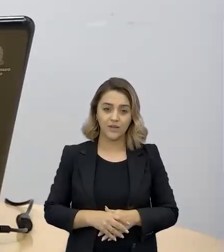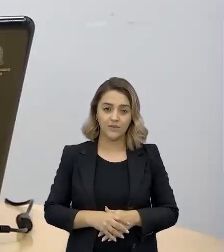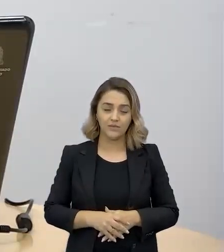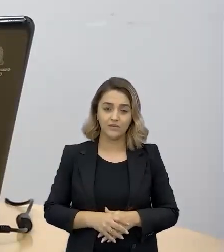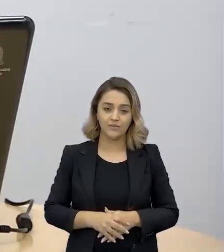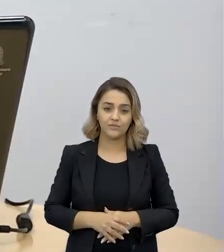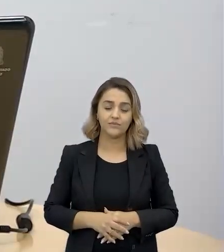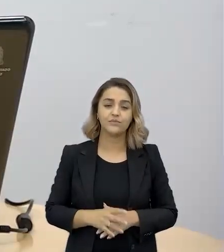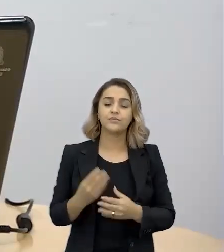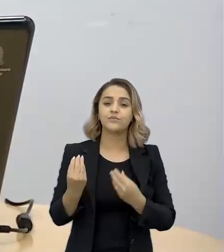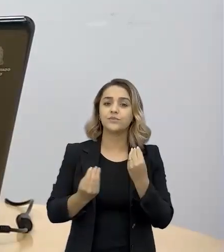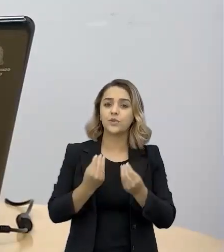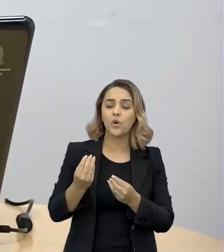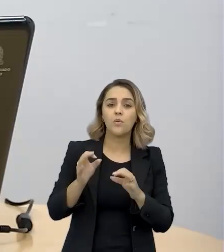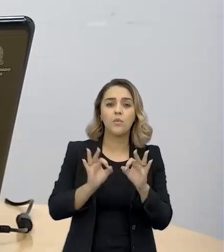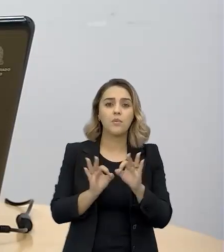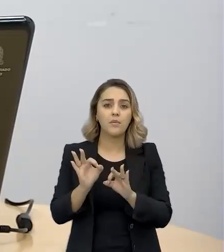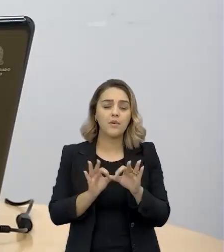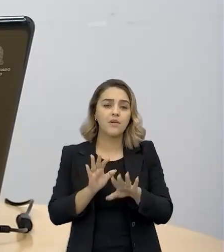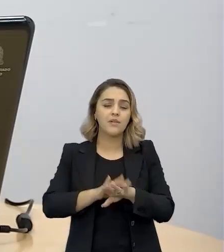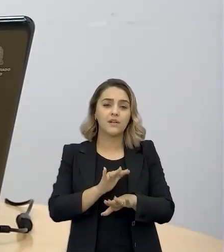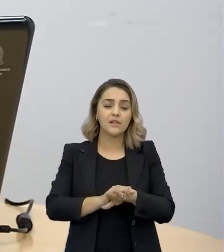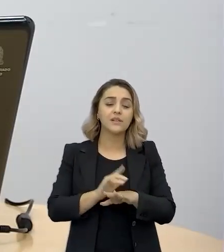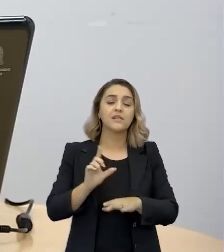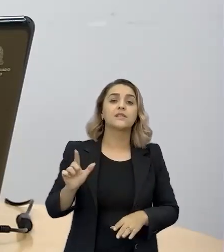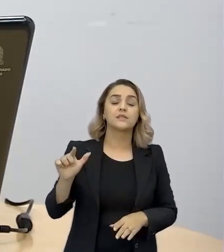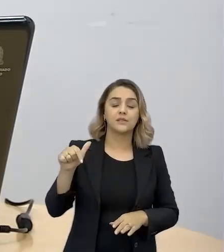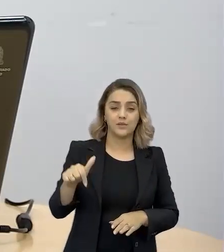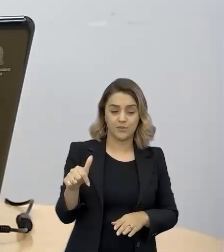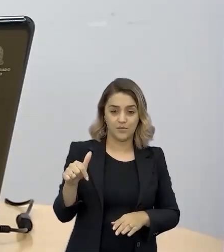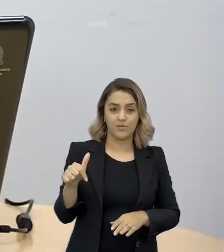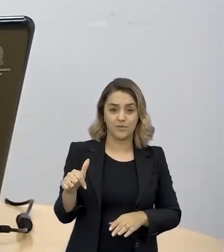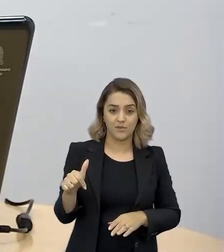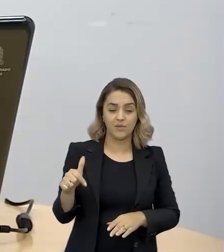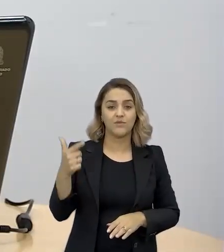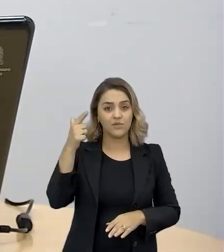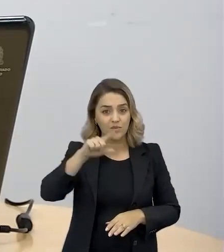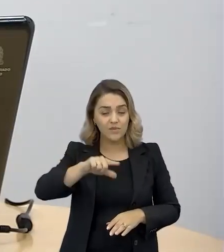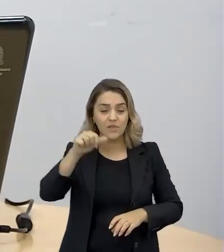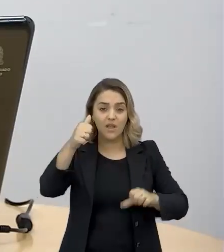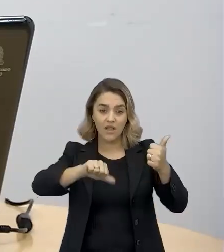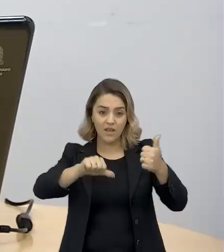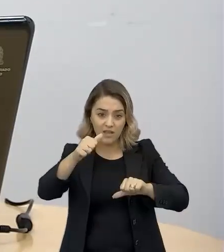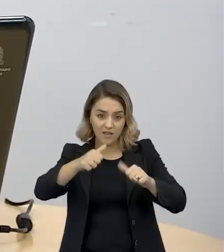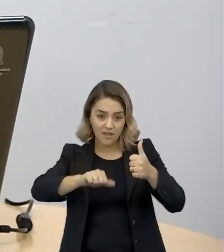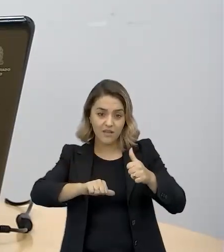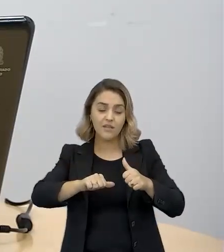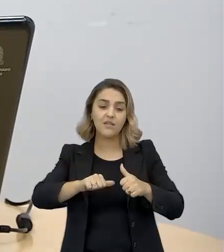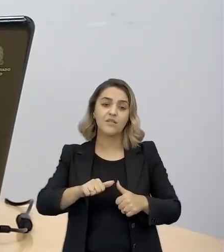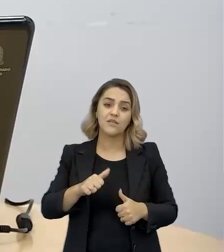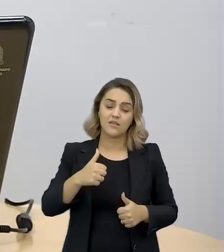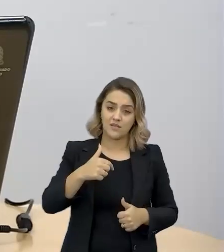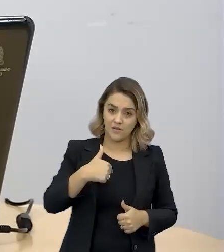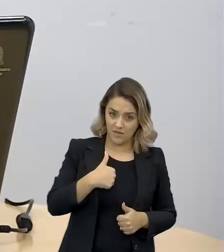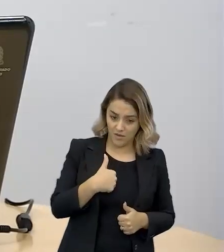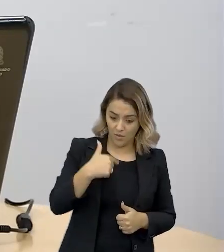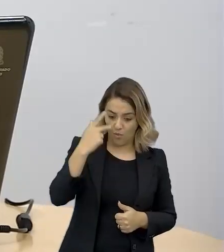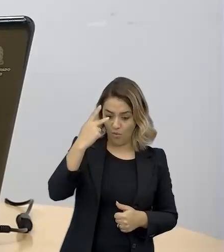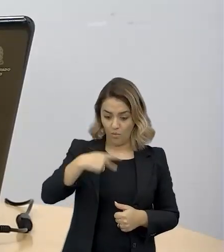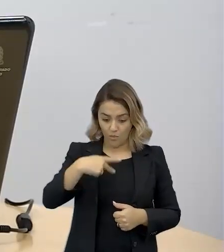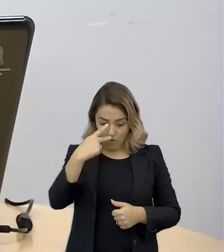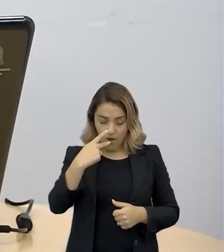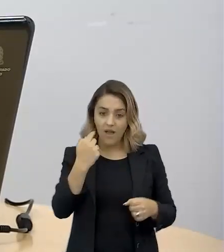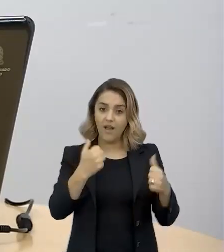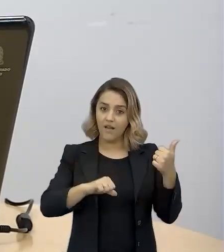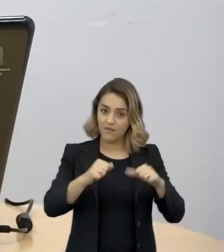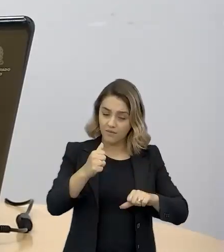e faz, depois no final você avalia, o seu aluno avalia, você se reavalia. Sim.